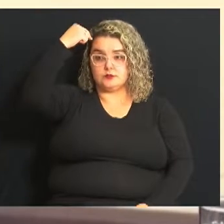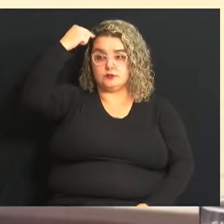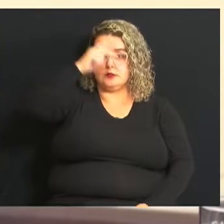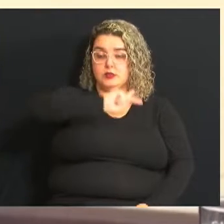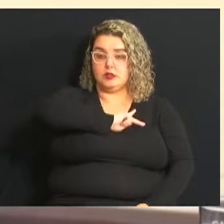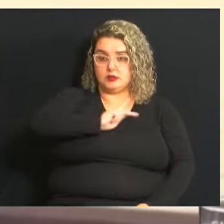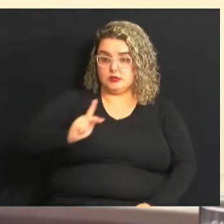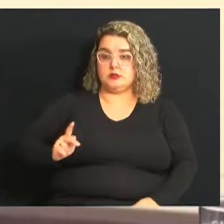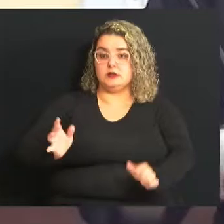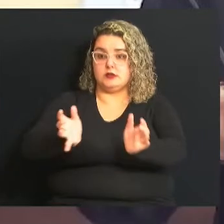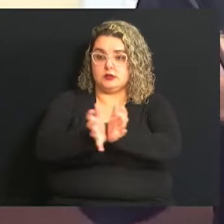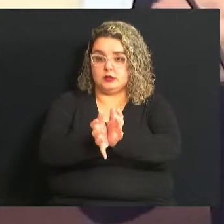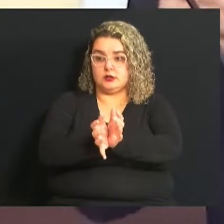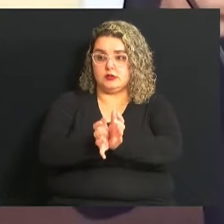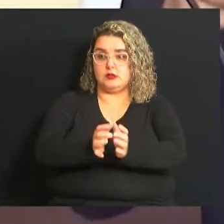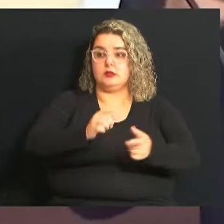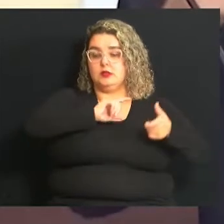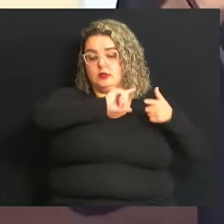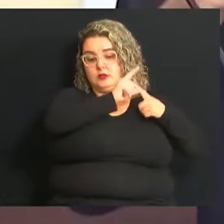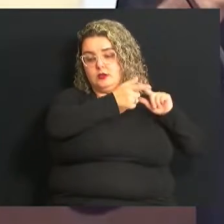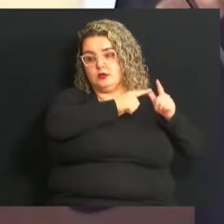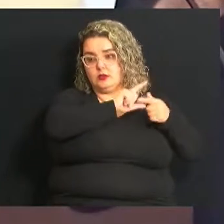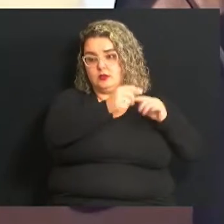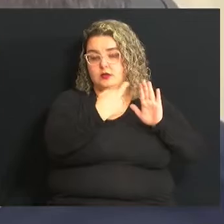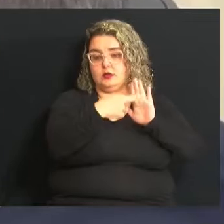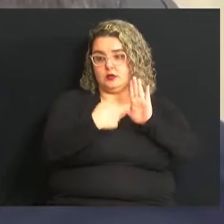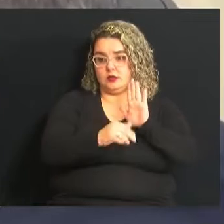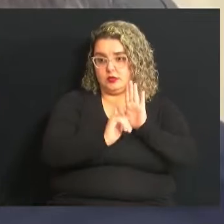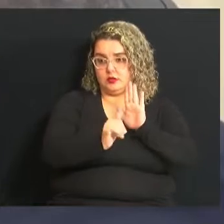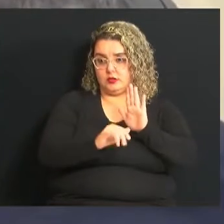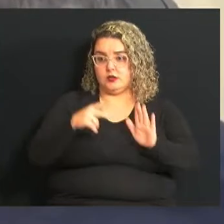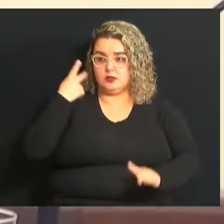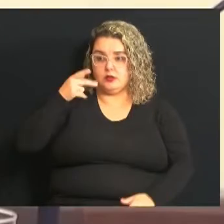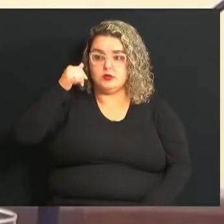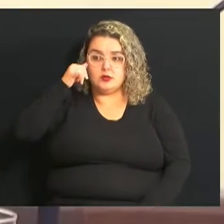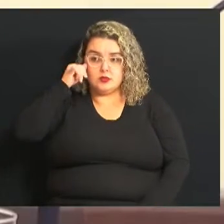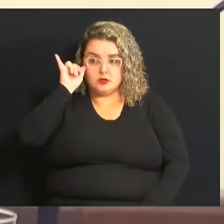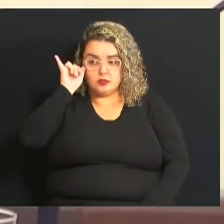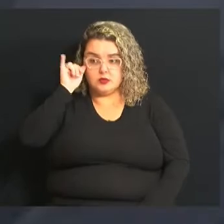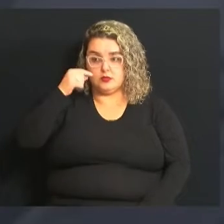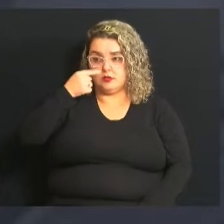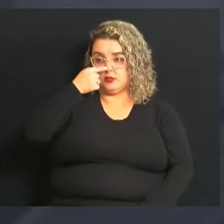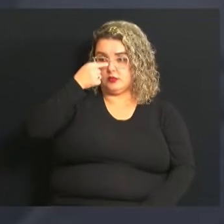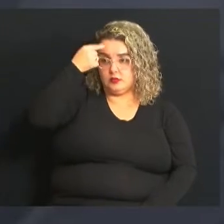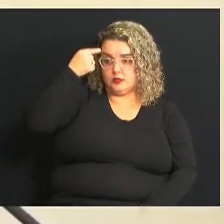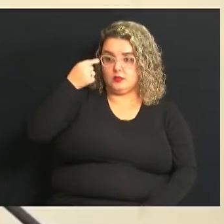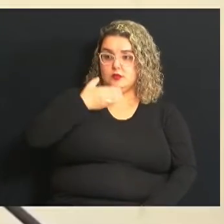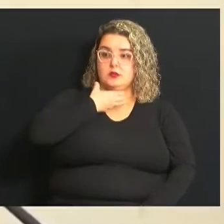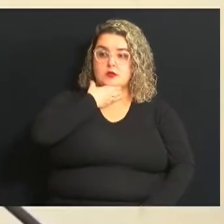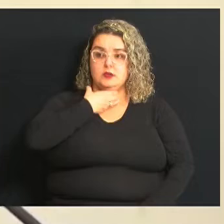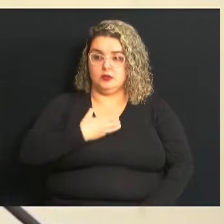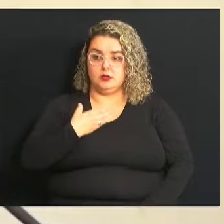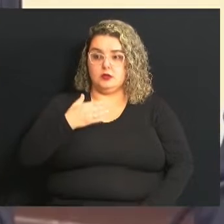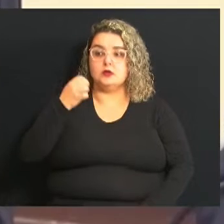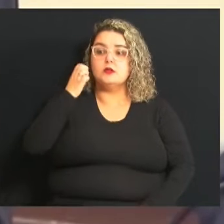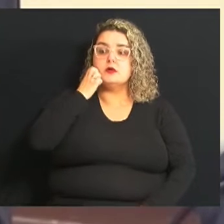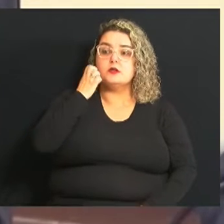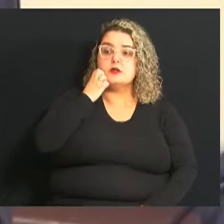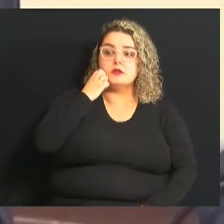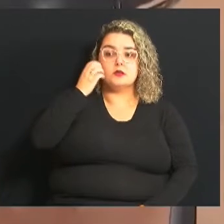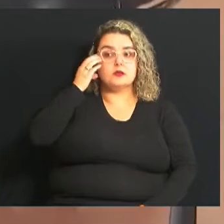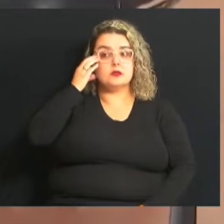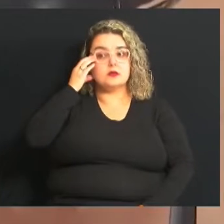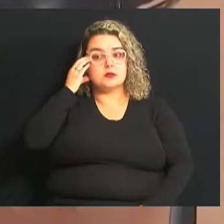da comissão, Major Jaime, relator, o vereador Paulo Búfalo, Paola Miguel, Carmo Luiz, Igor Diego e